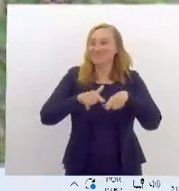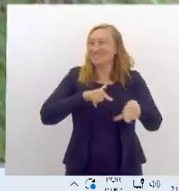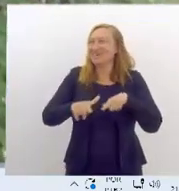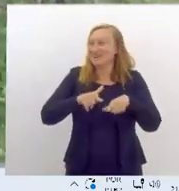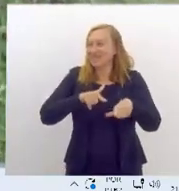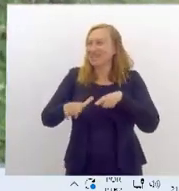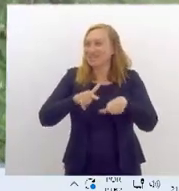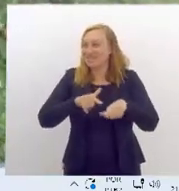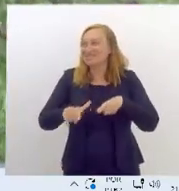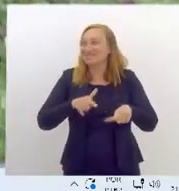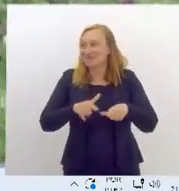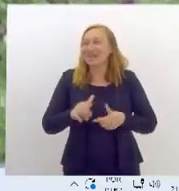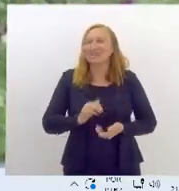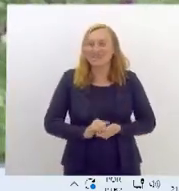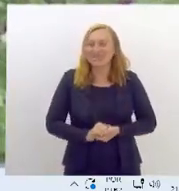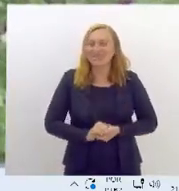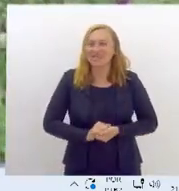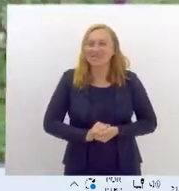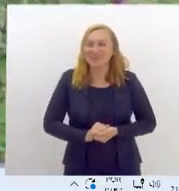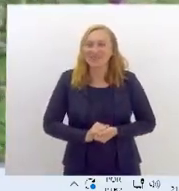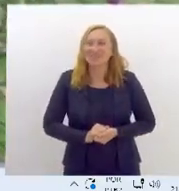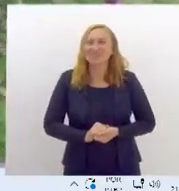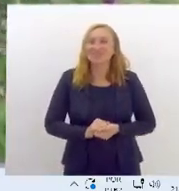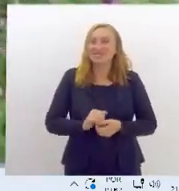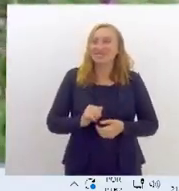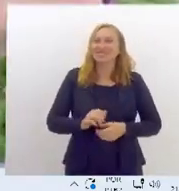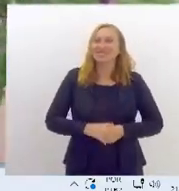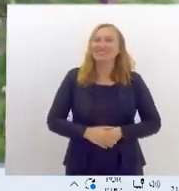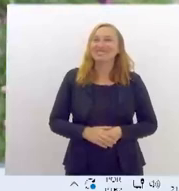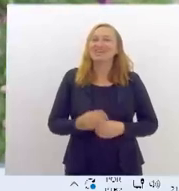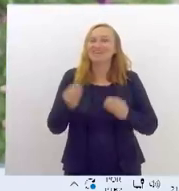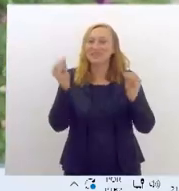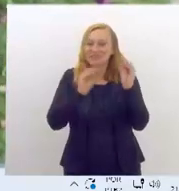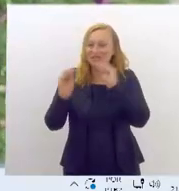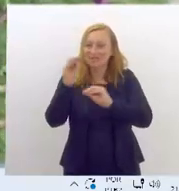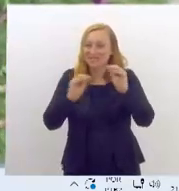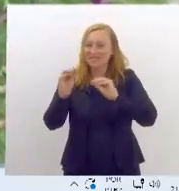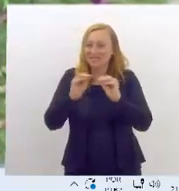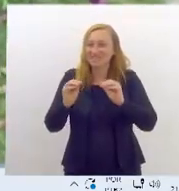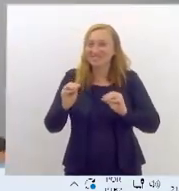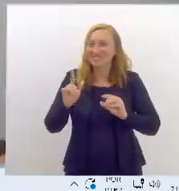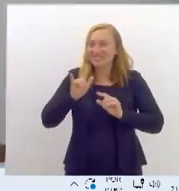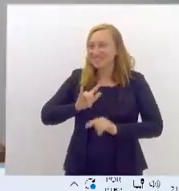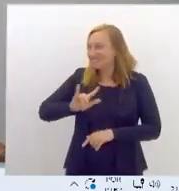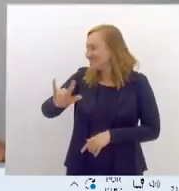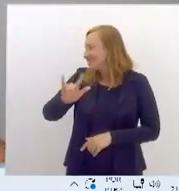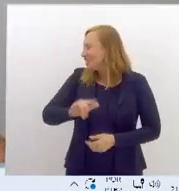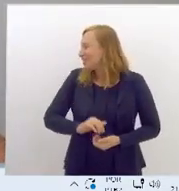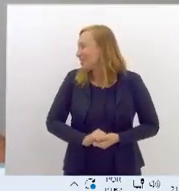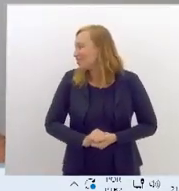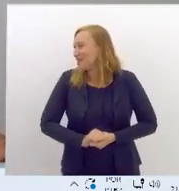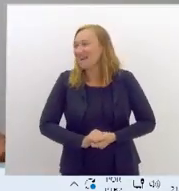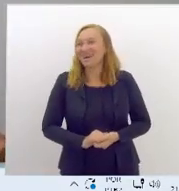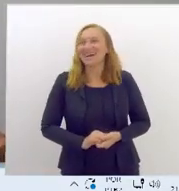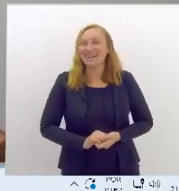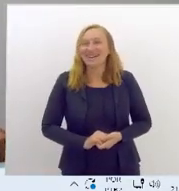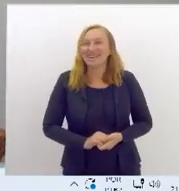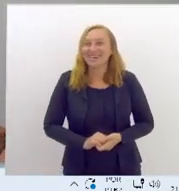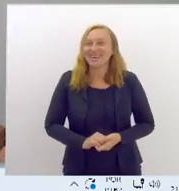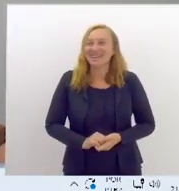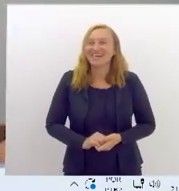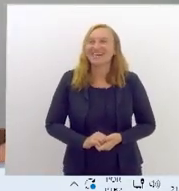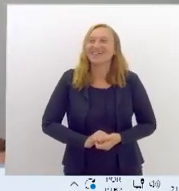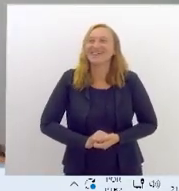alcançar tudo que você deseja na sua vida um beijo grande te amo meu irmão eu te amo